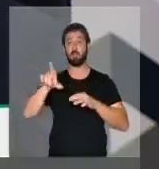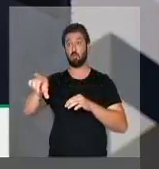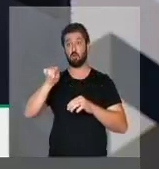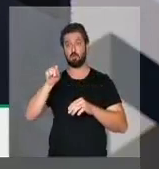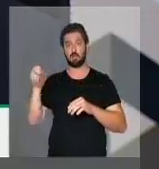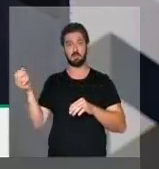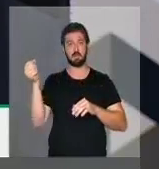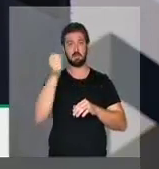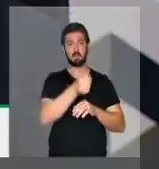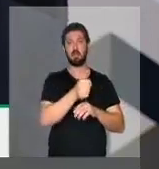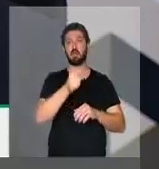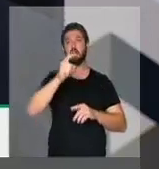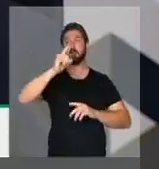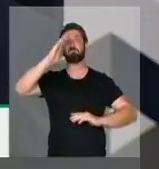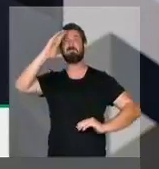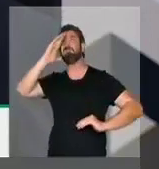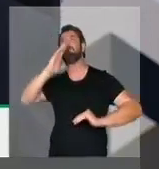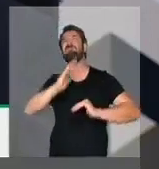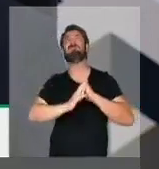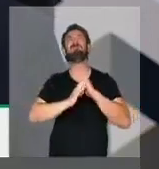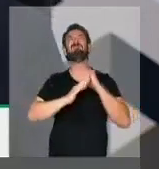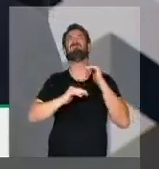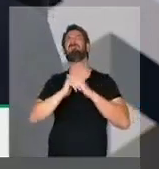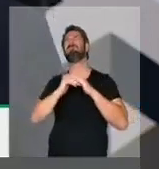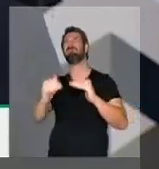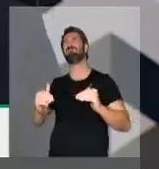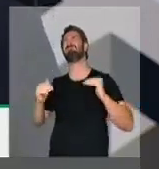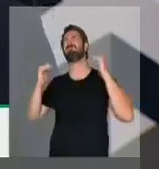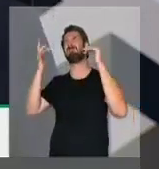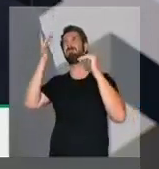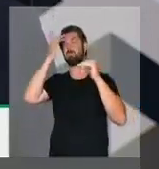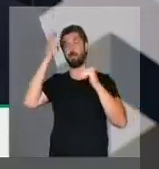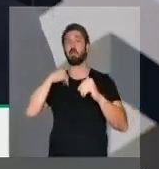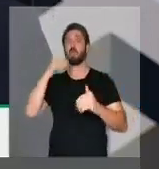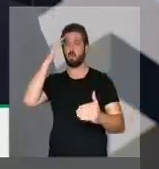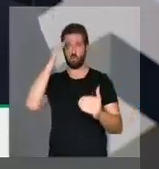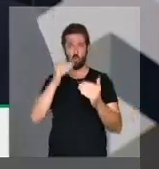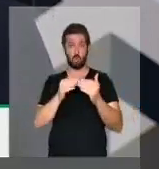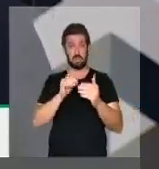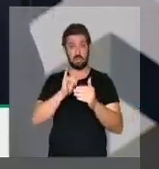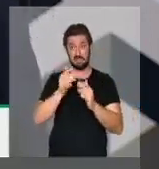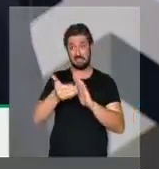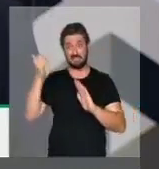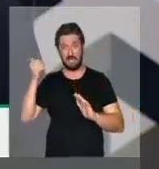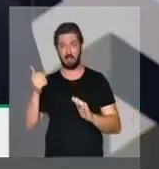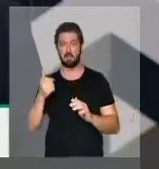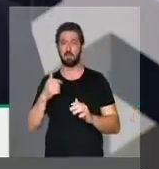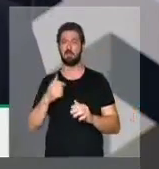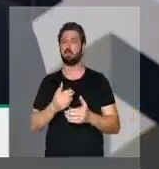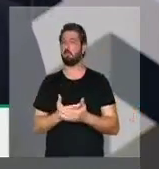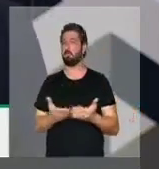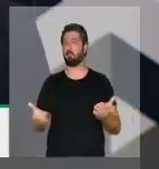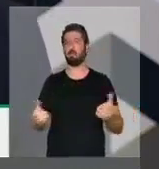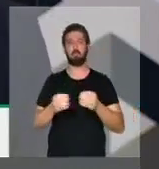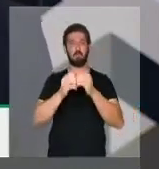livre exoneração, que são de altíssima competência, que hoje sim, eu concordo, significaria uma grande perda para o